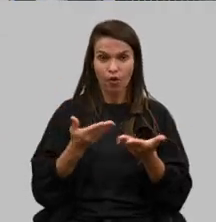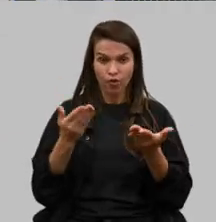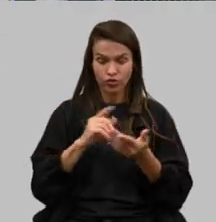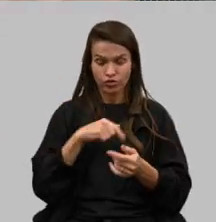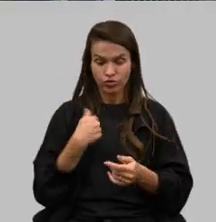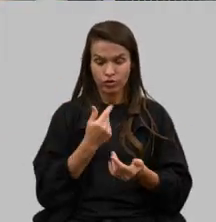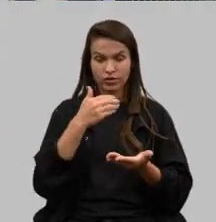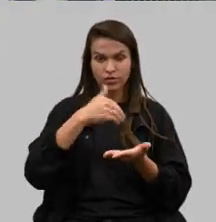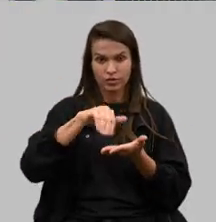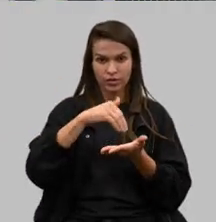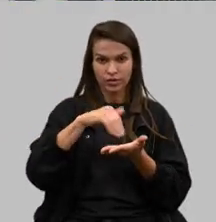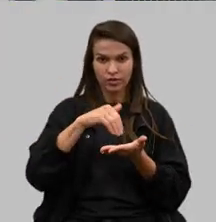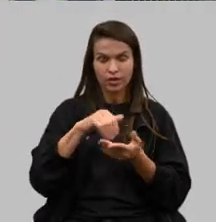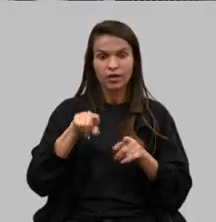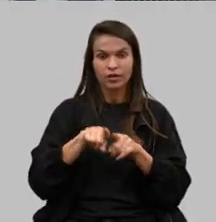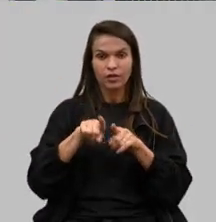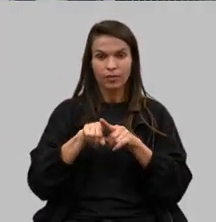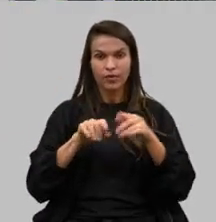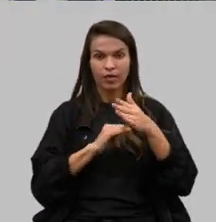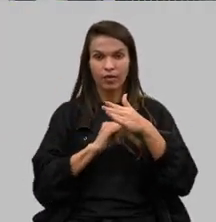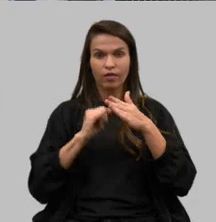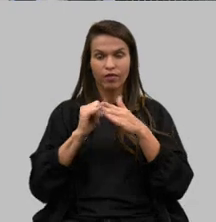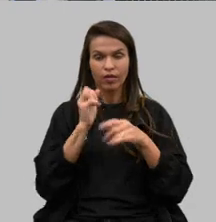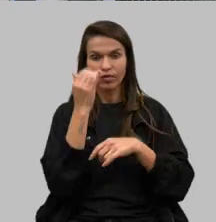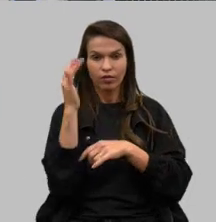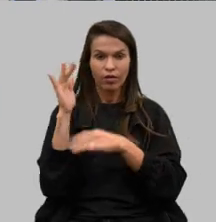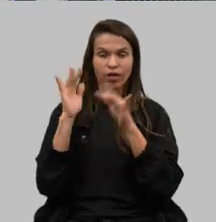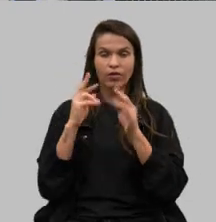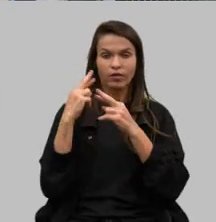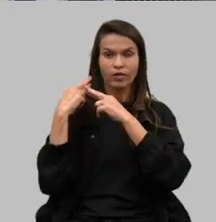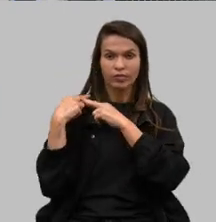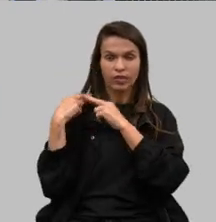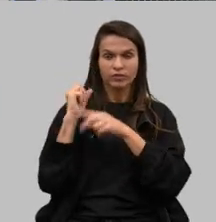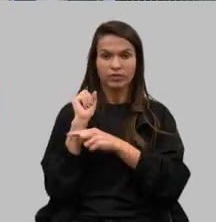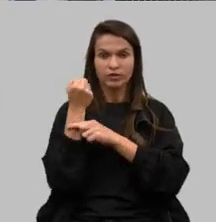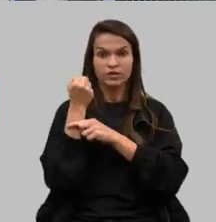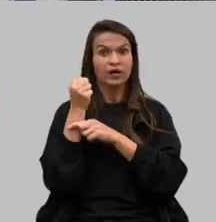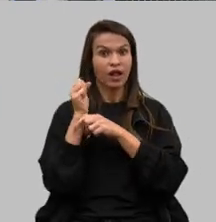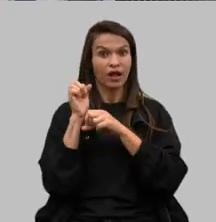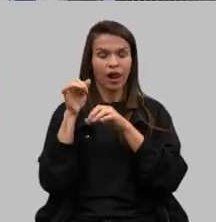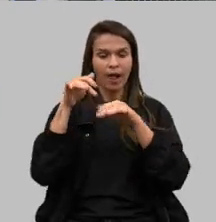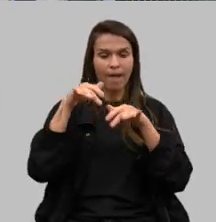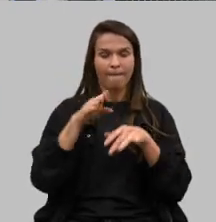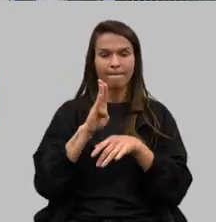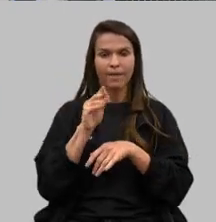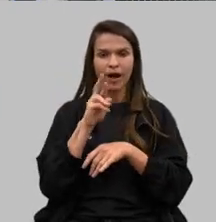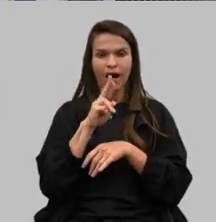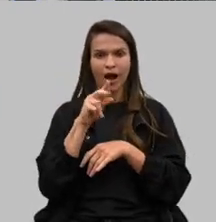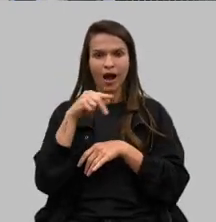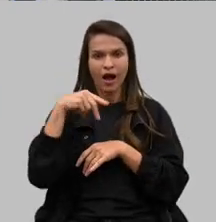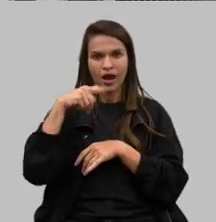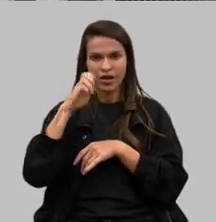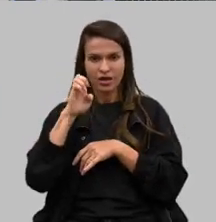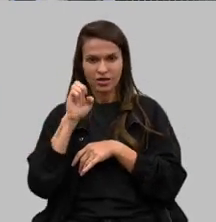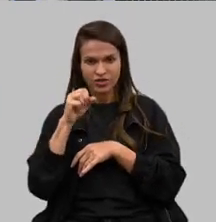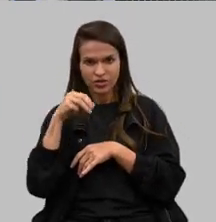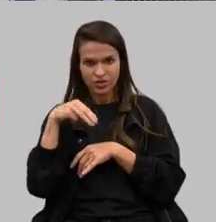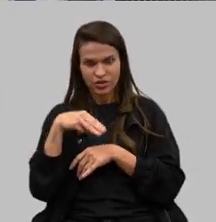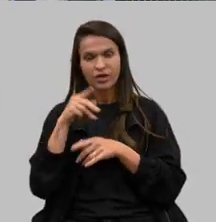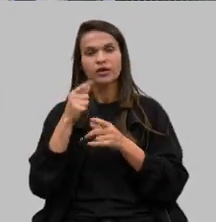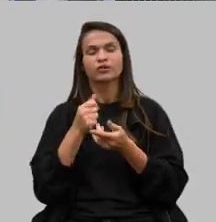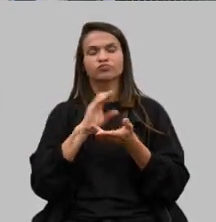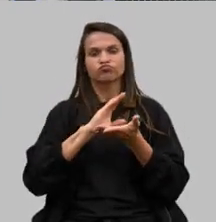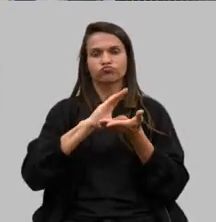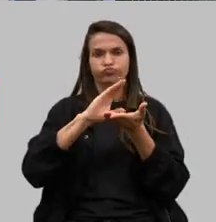secretaria e da fundação Estadual do meio ambiente somos responsáveis pela segurança daquela barragem estamos investindo recursos públicos né